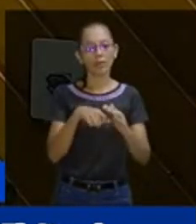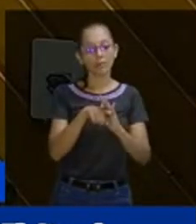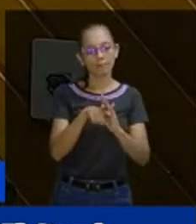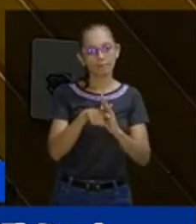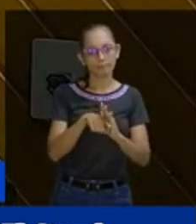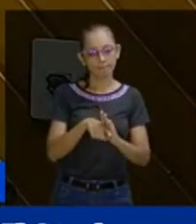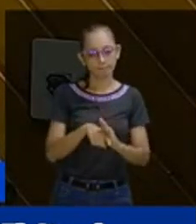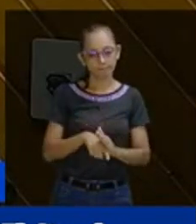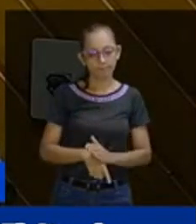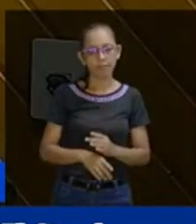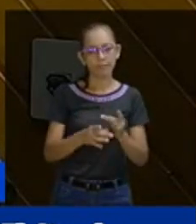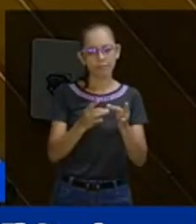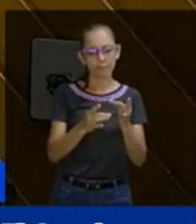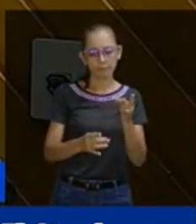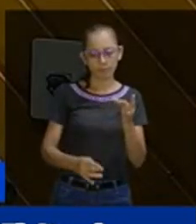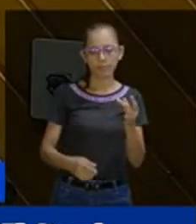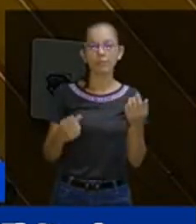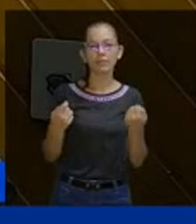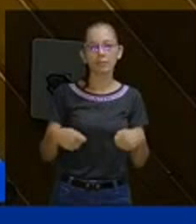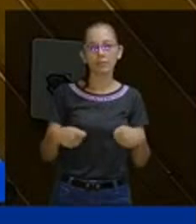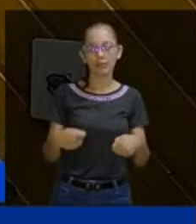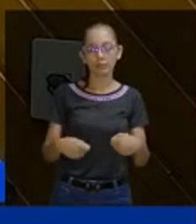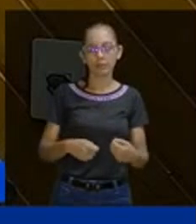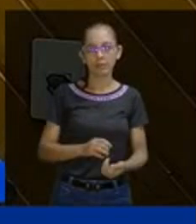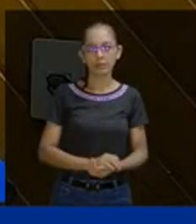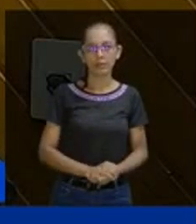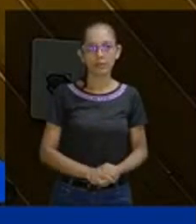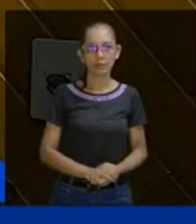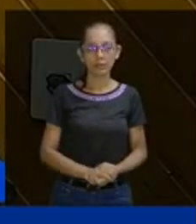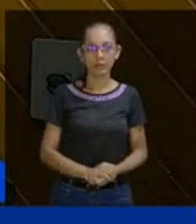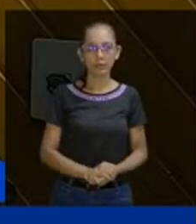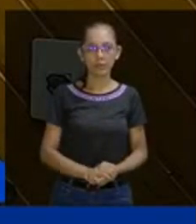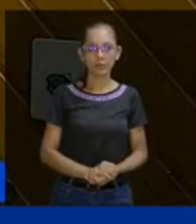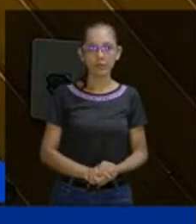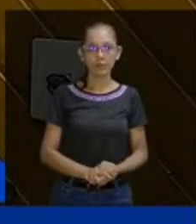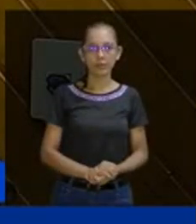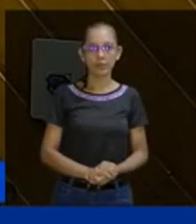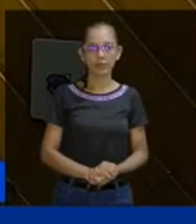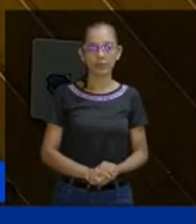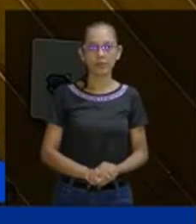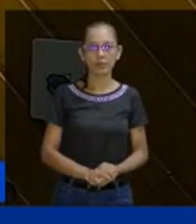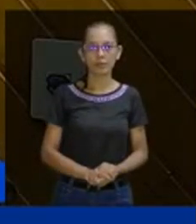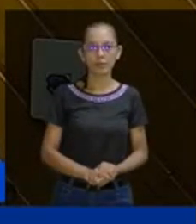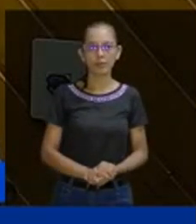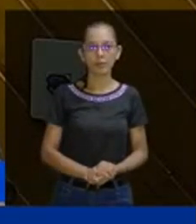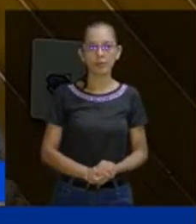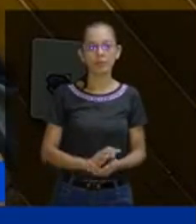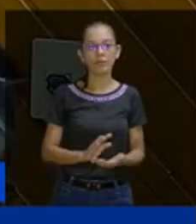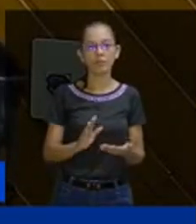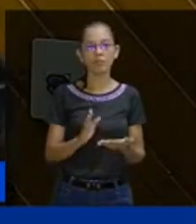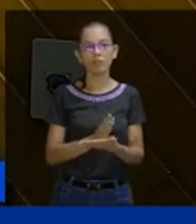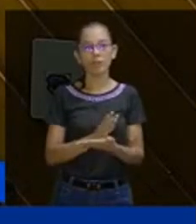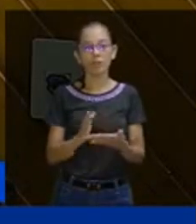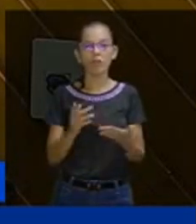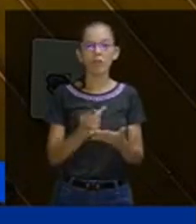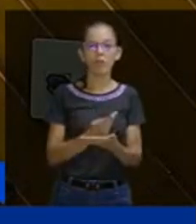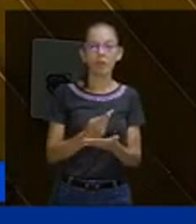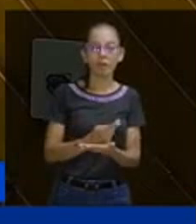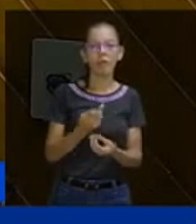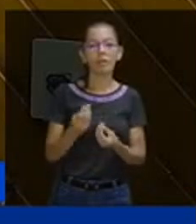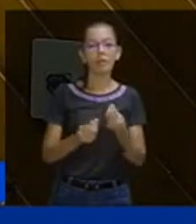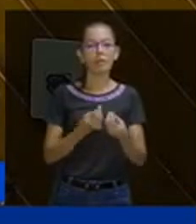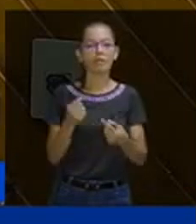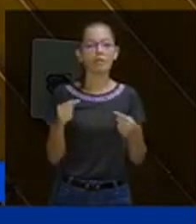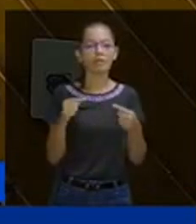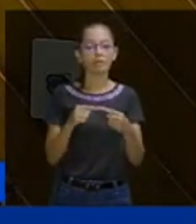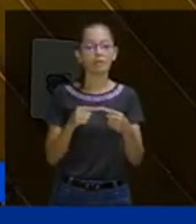minucioso e criterioso por parte da Justiça Eleitoral ante os efeitos deletérios que podem causar no processo eleitoral